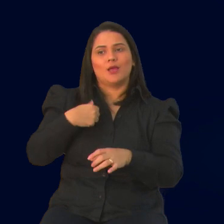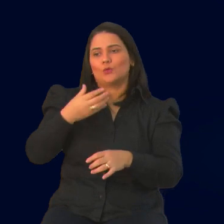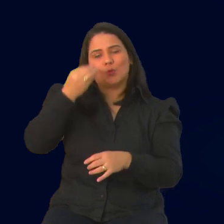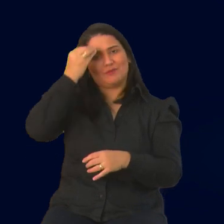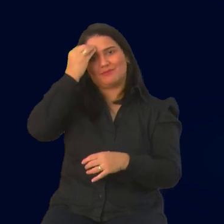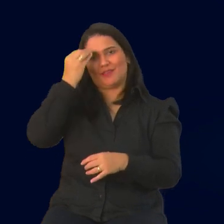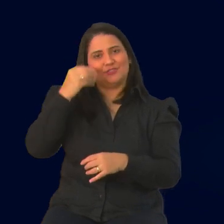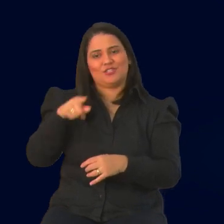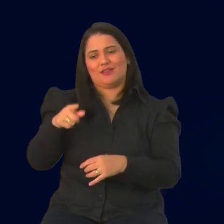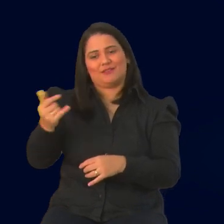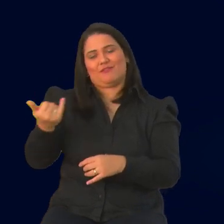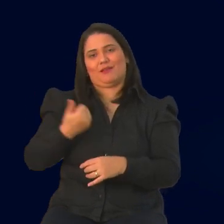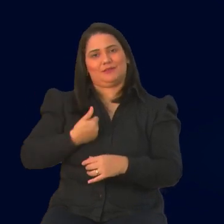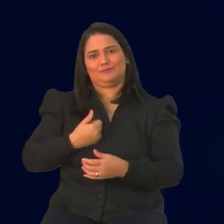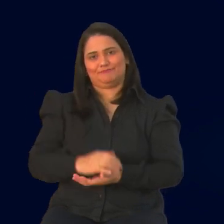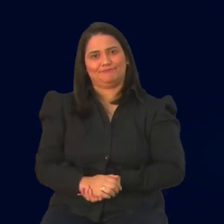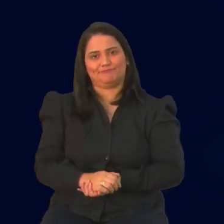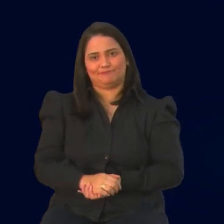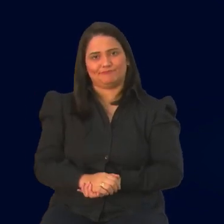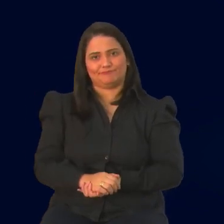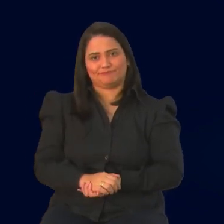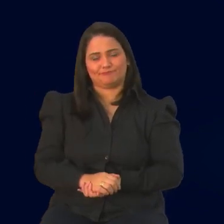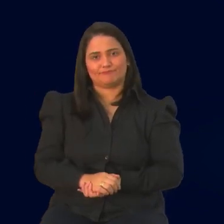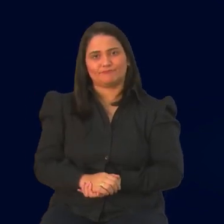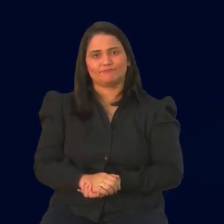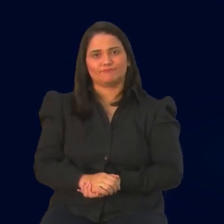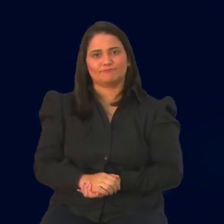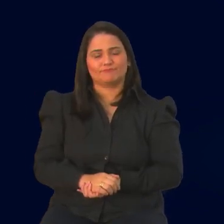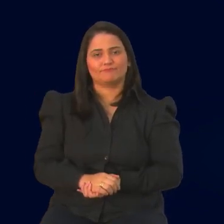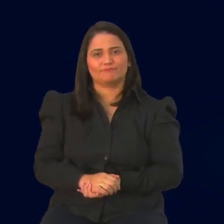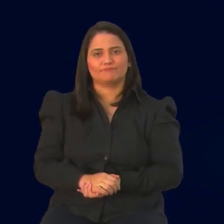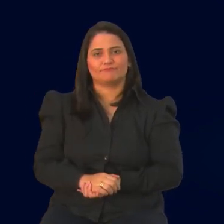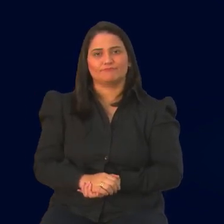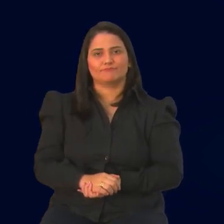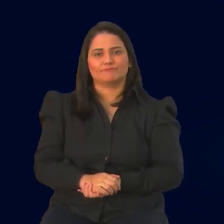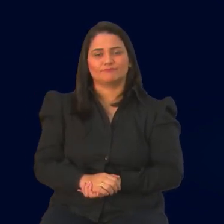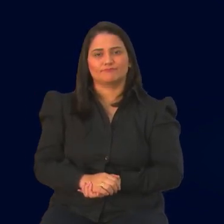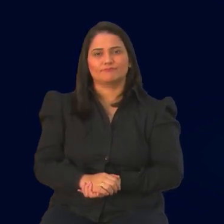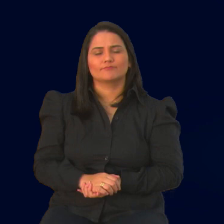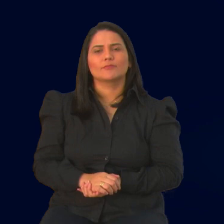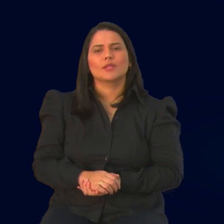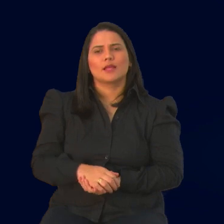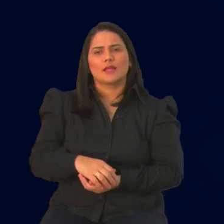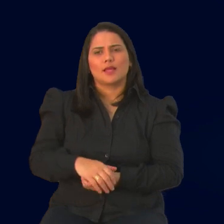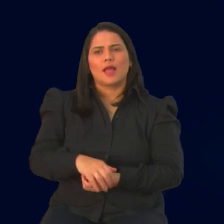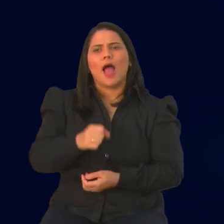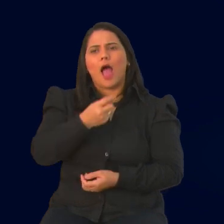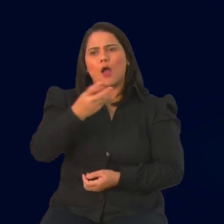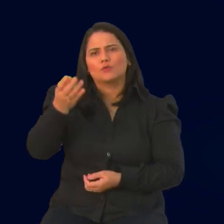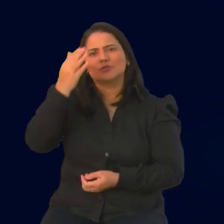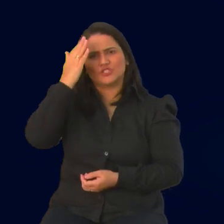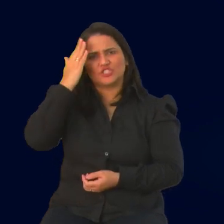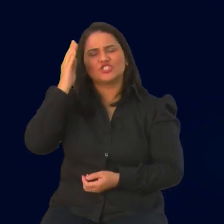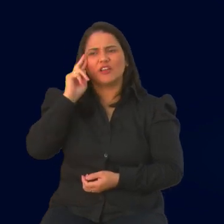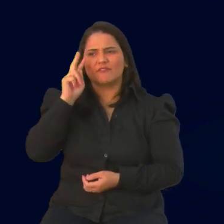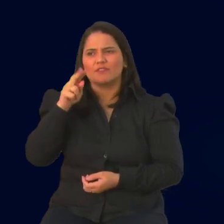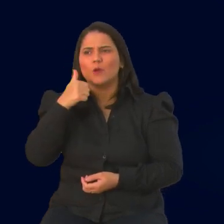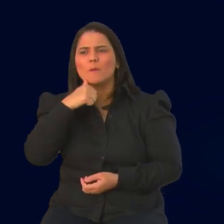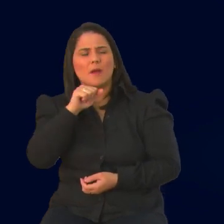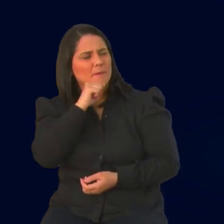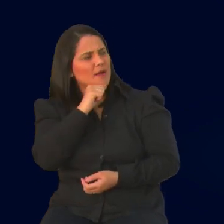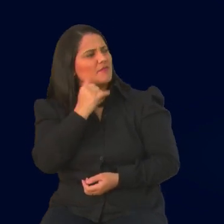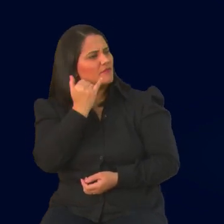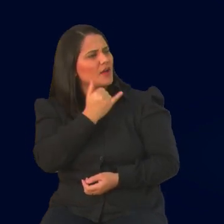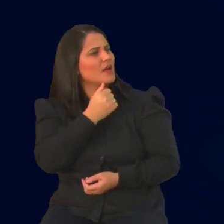dizer. Alguém aqui já ouviu, quem tem filhos, mãe, você é a pior mãe do mundo? Pelo amor de Deus,